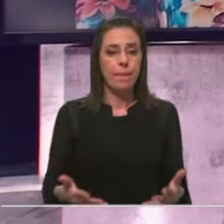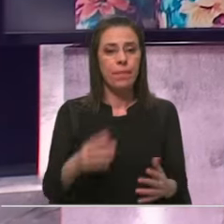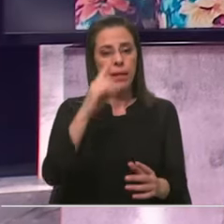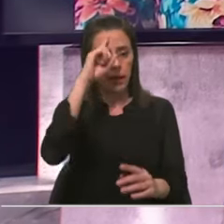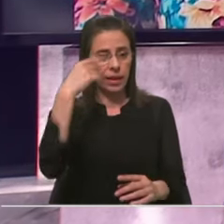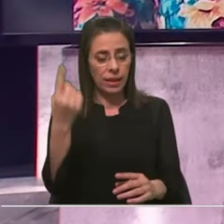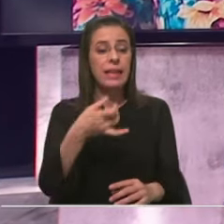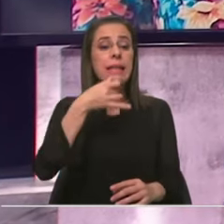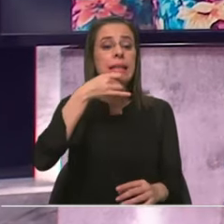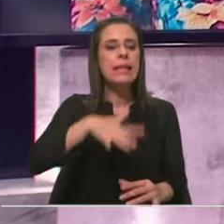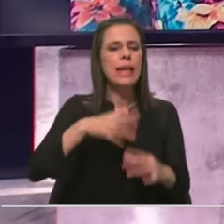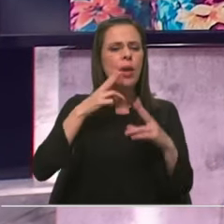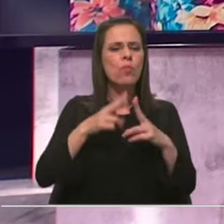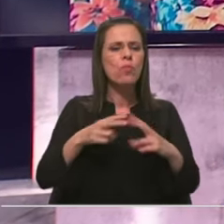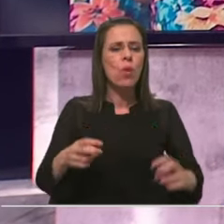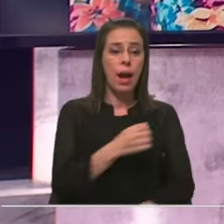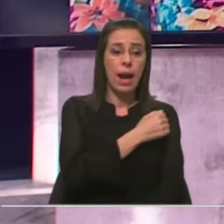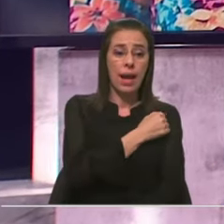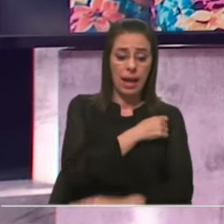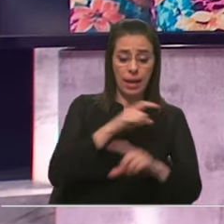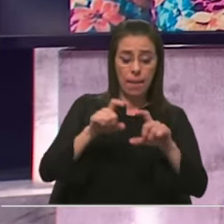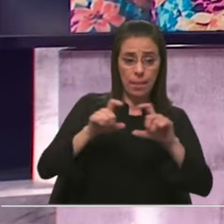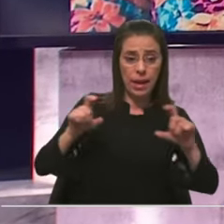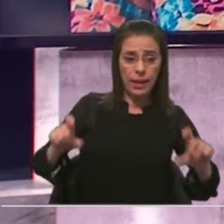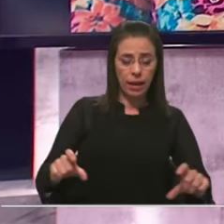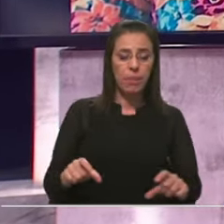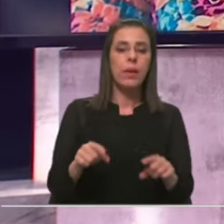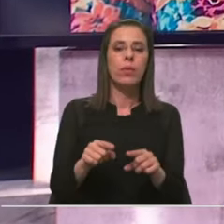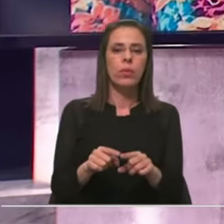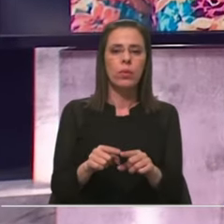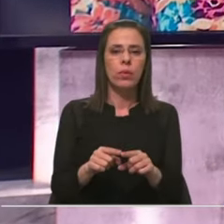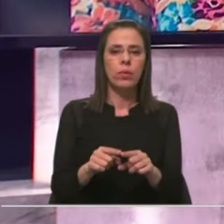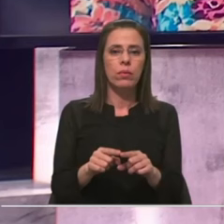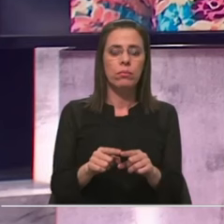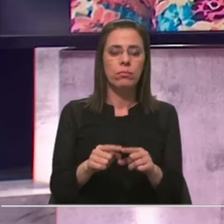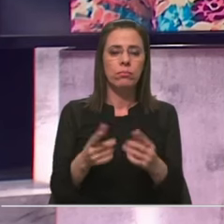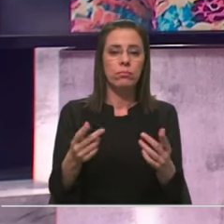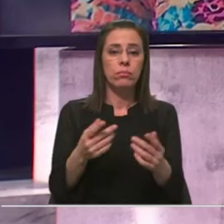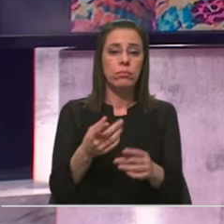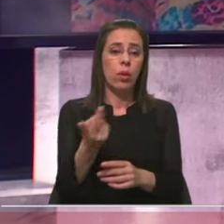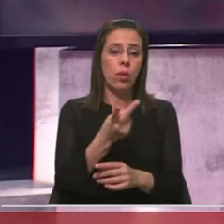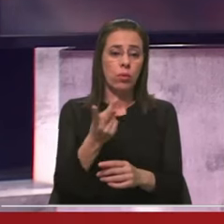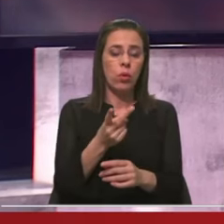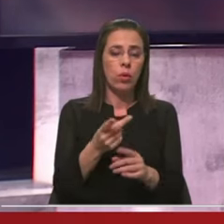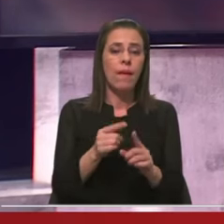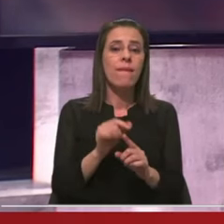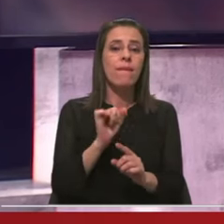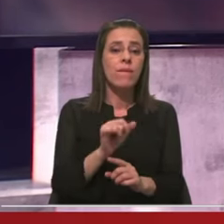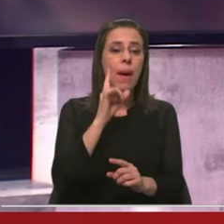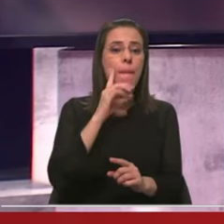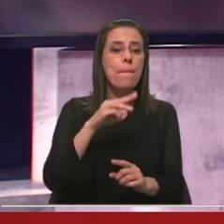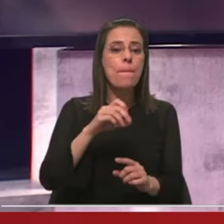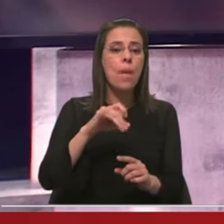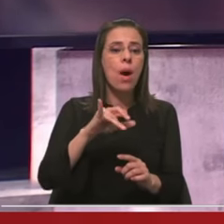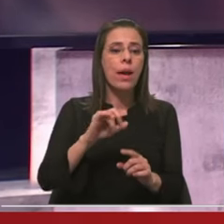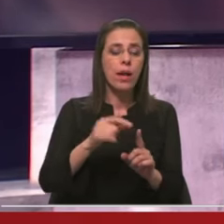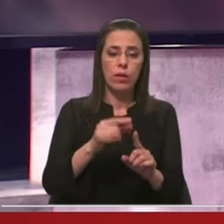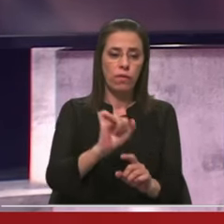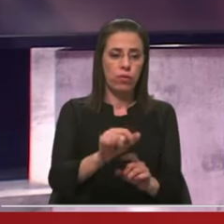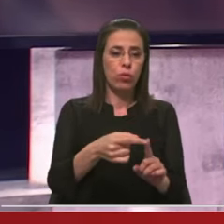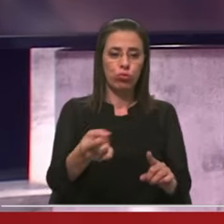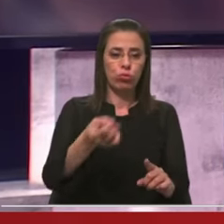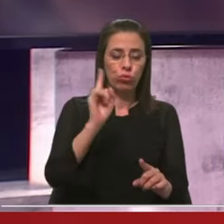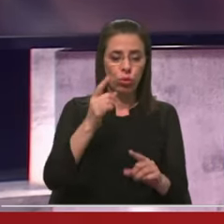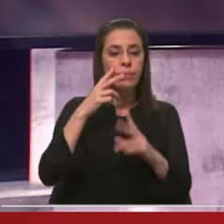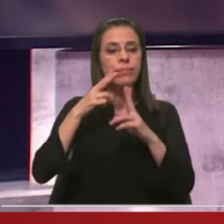sabe--se que o sangue encontrado no apartamento da torreira onde ocorreram os encontros amorosos não pertencerá a Mónica Silva